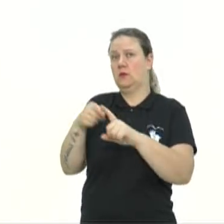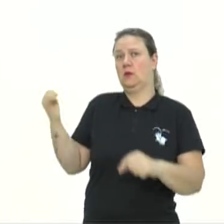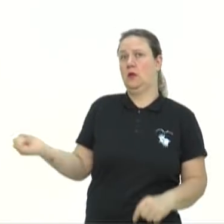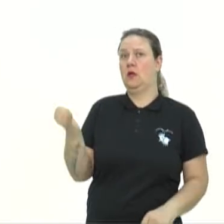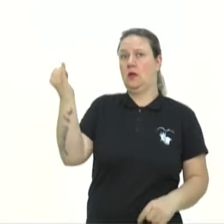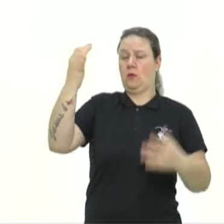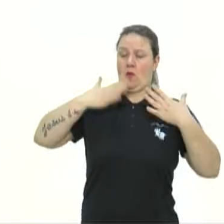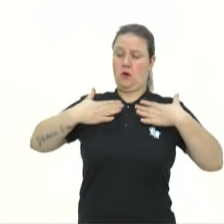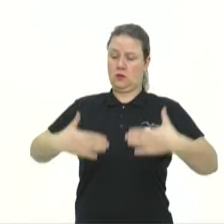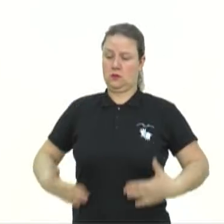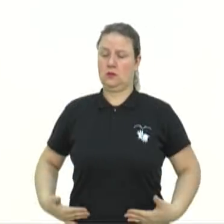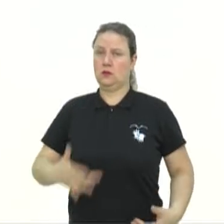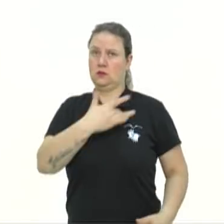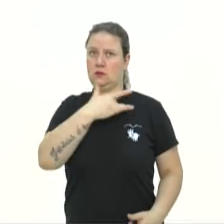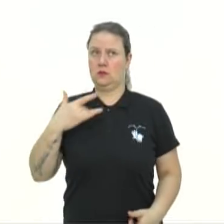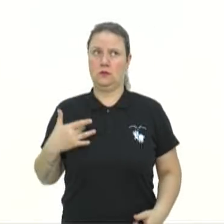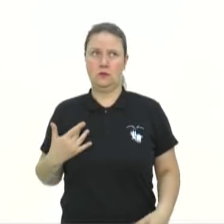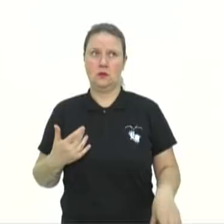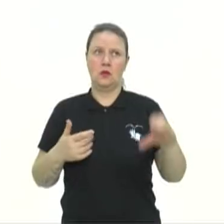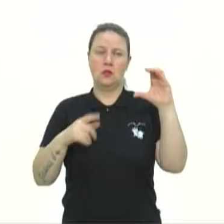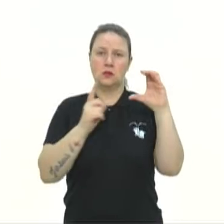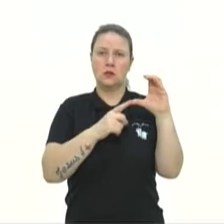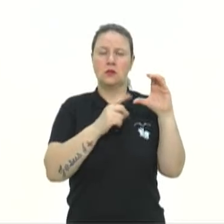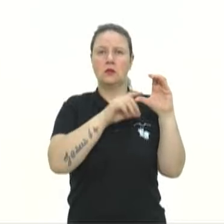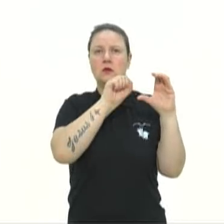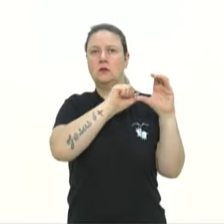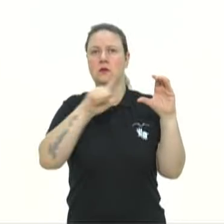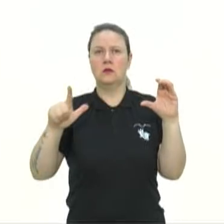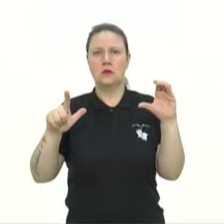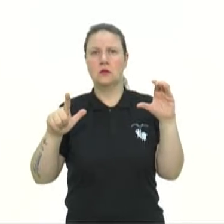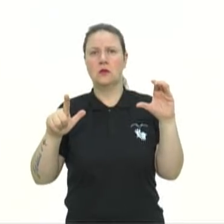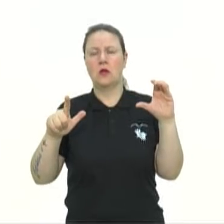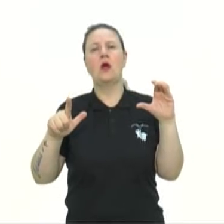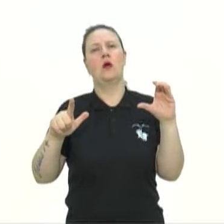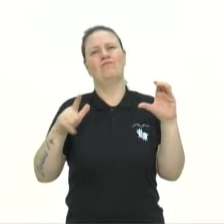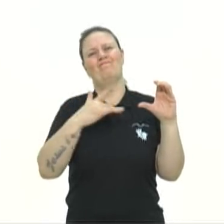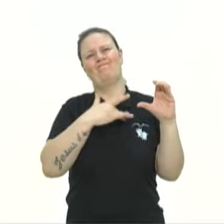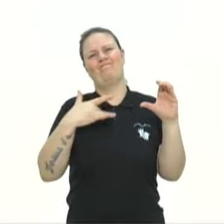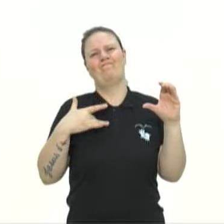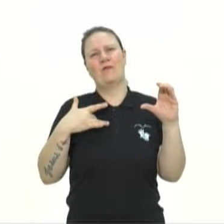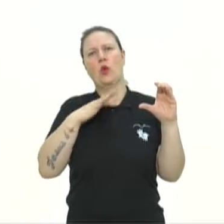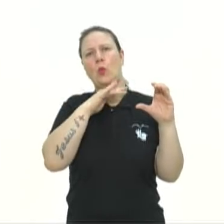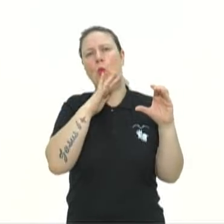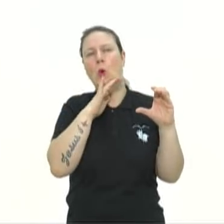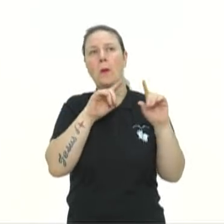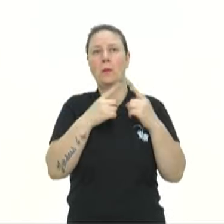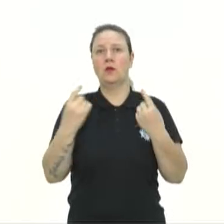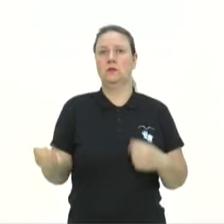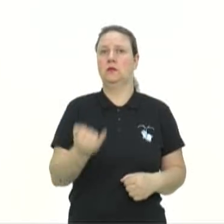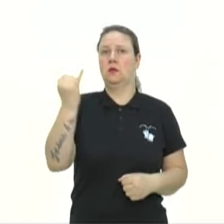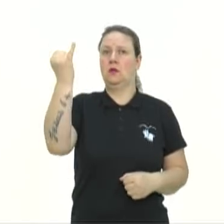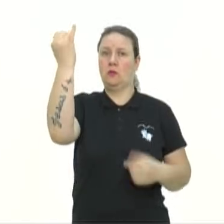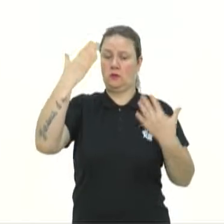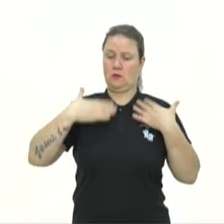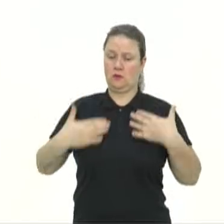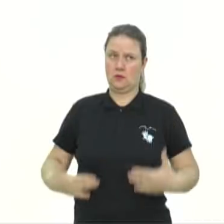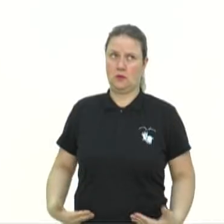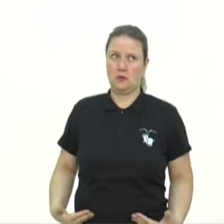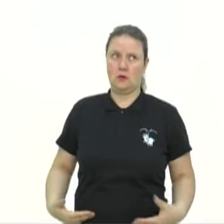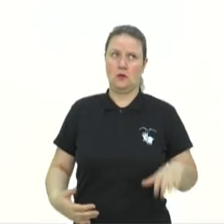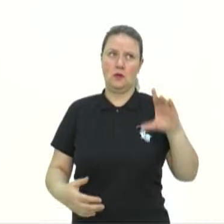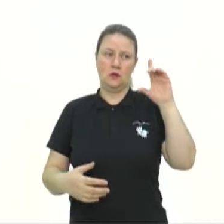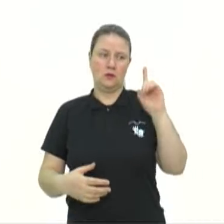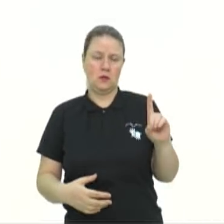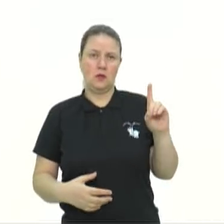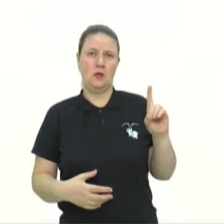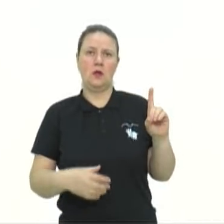O sal faz mal à saúde, mas é importante para o organismo? Letra D. O sal faz mal à saúde, tanto que não deve